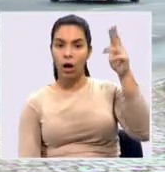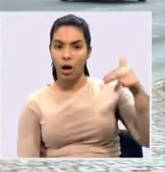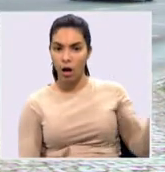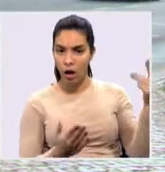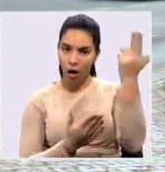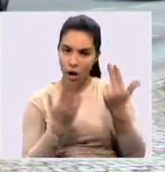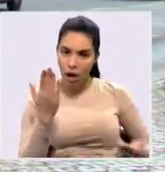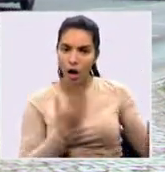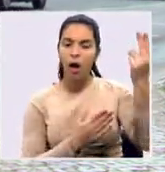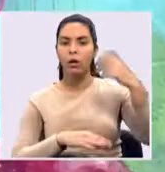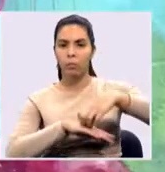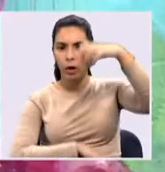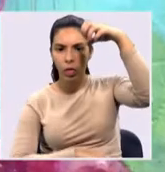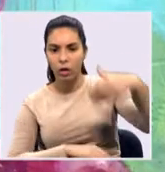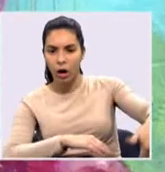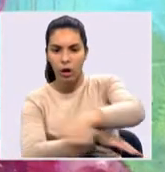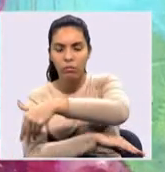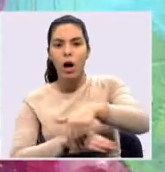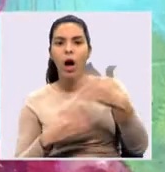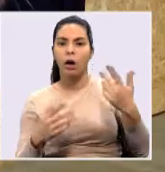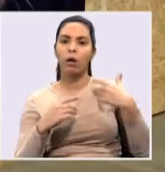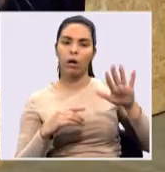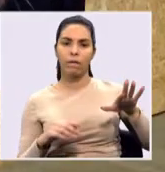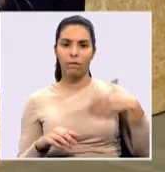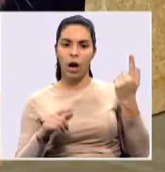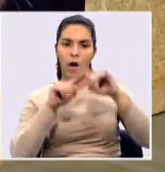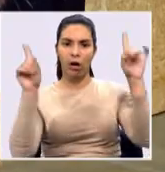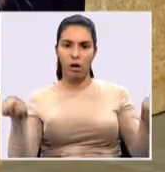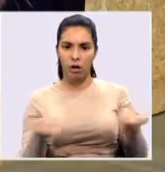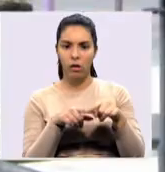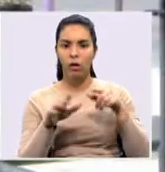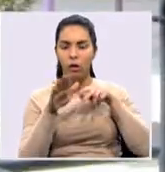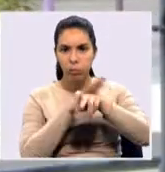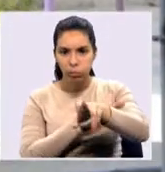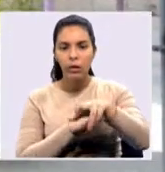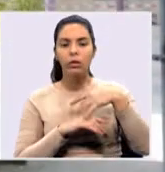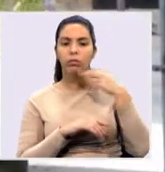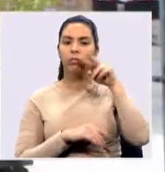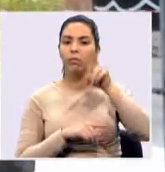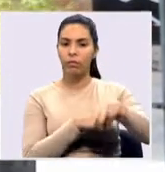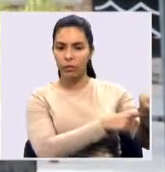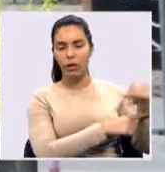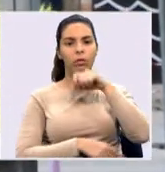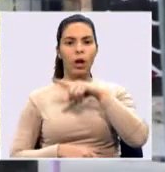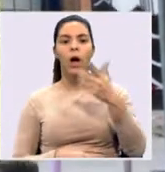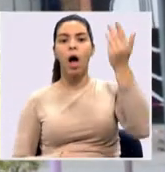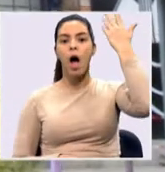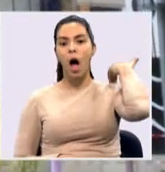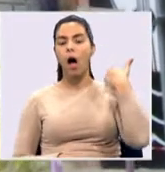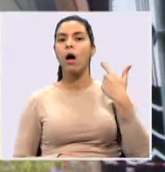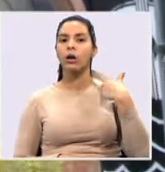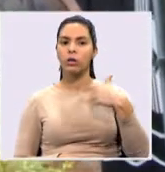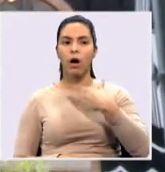A arte urbana está em prédios, murais e agora em galerias. Se no início era vista como vandalismo, nos últimos